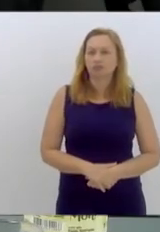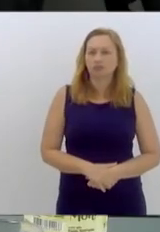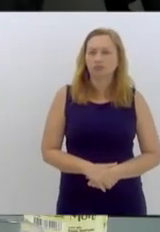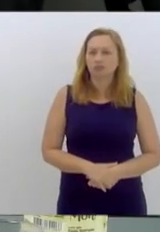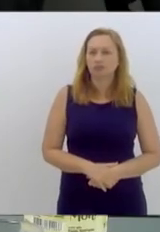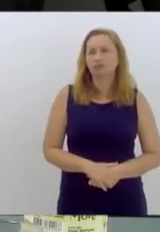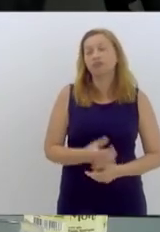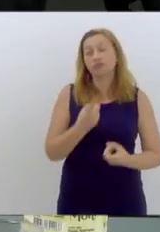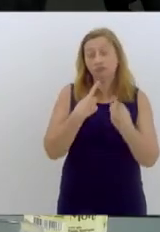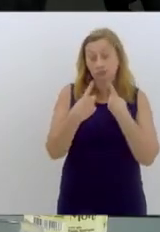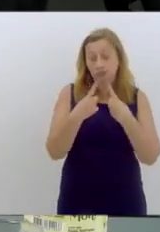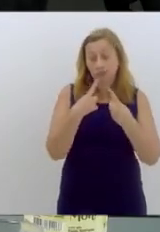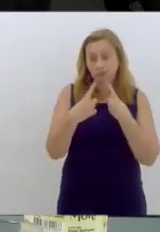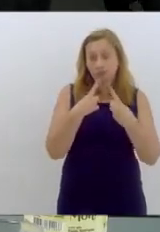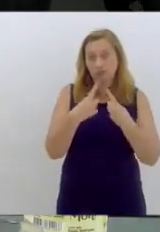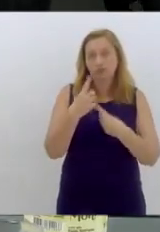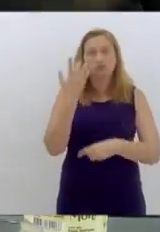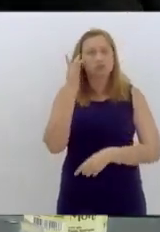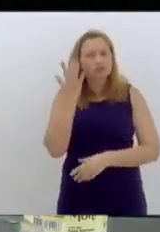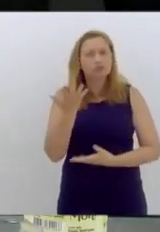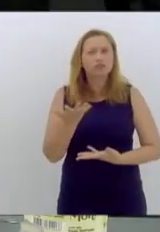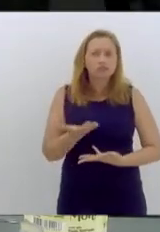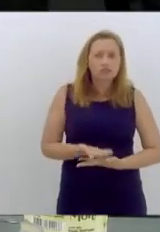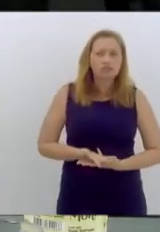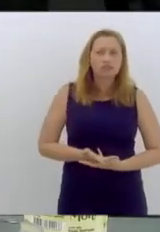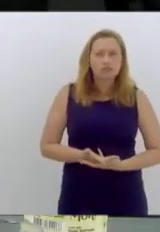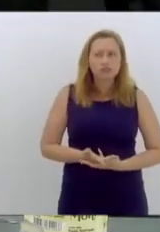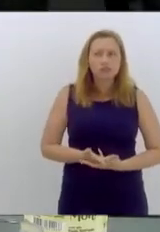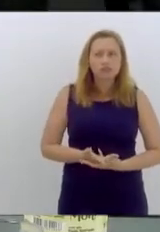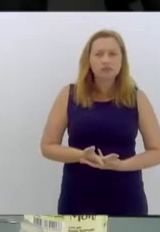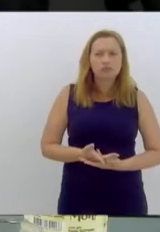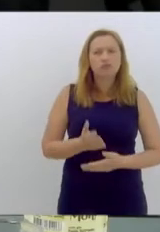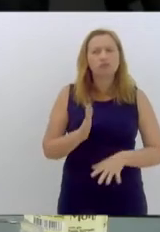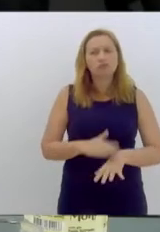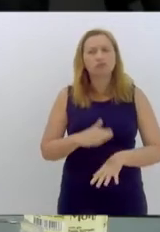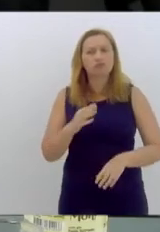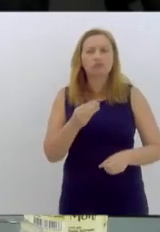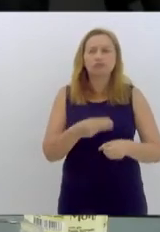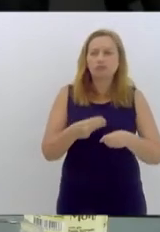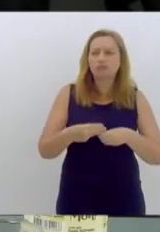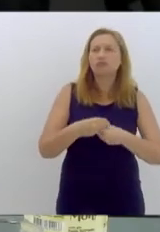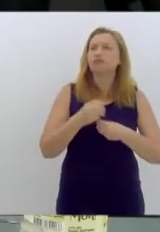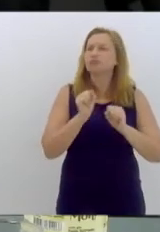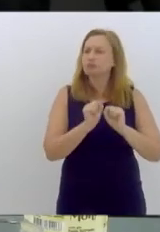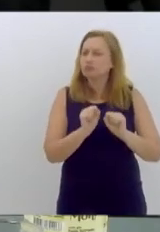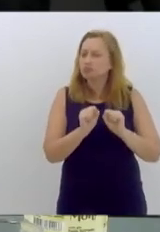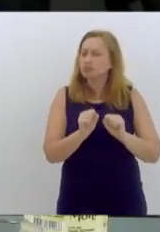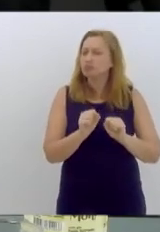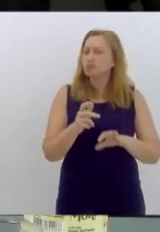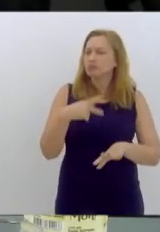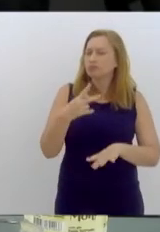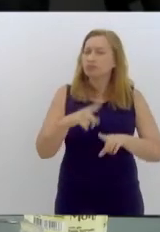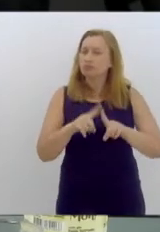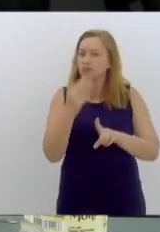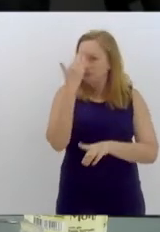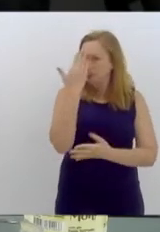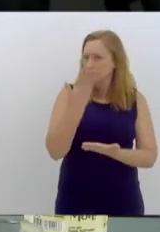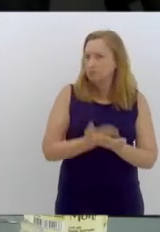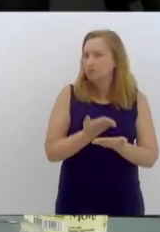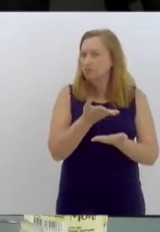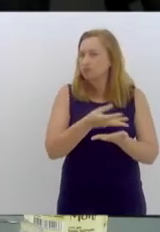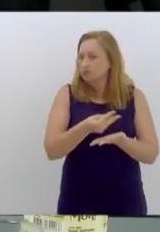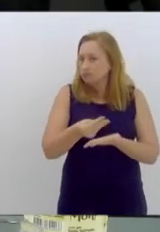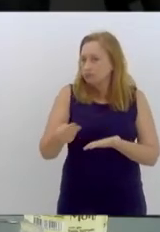Essa é uma discussão que eu acho que, eventualmente, os demais municípios poderiam ter com o Estado, mas eu acredito na repartição